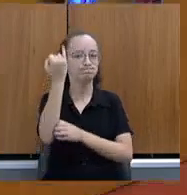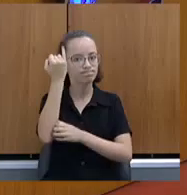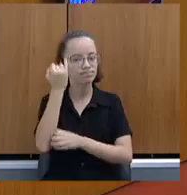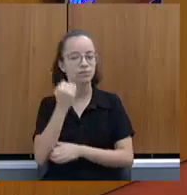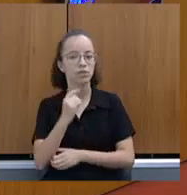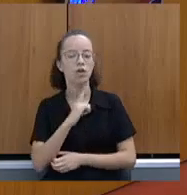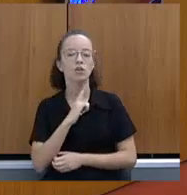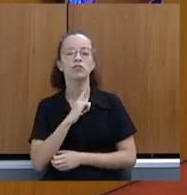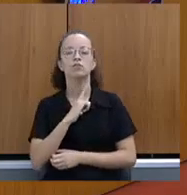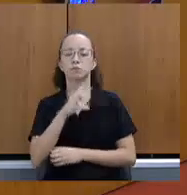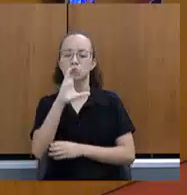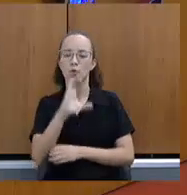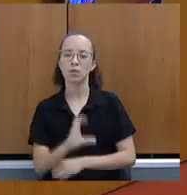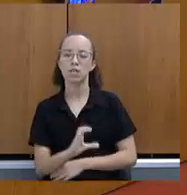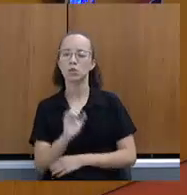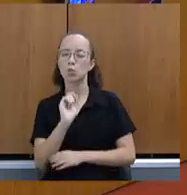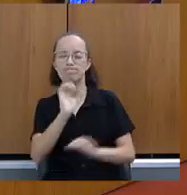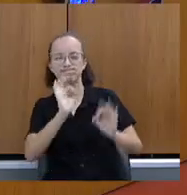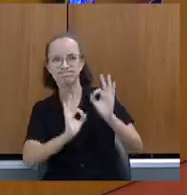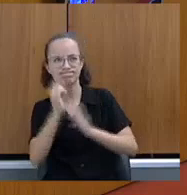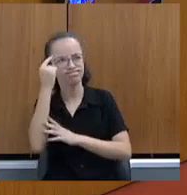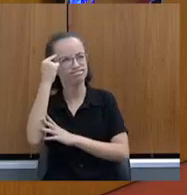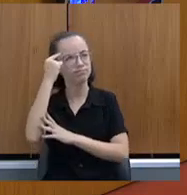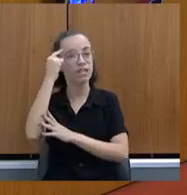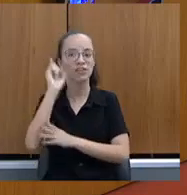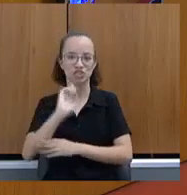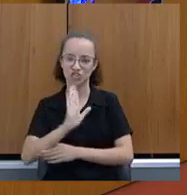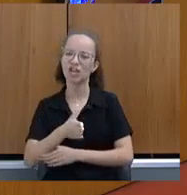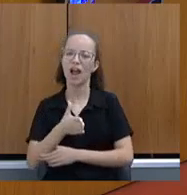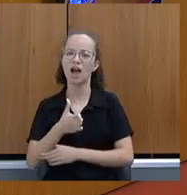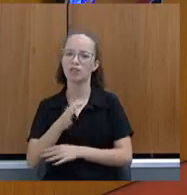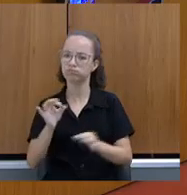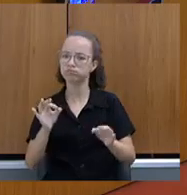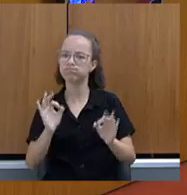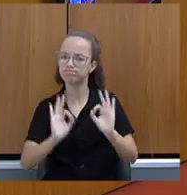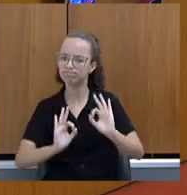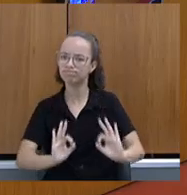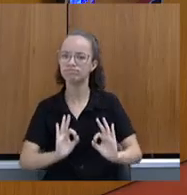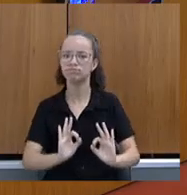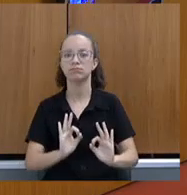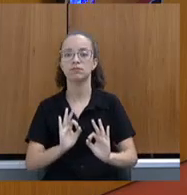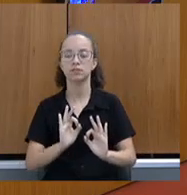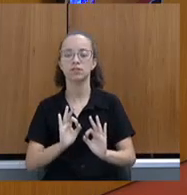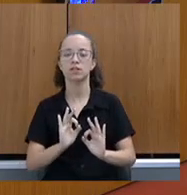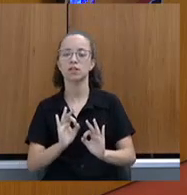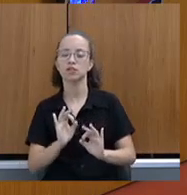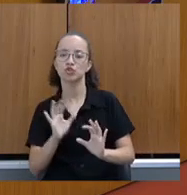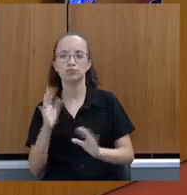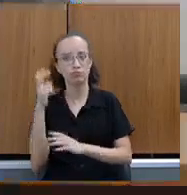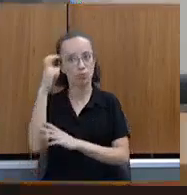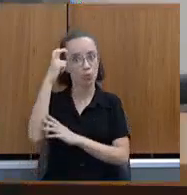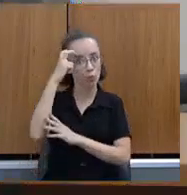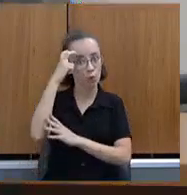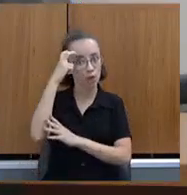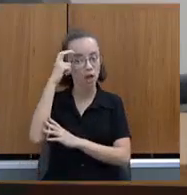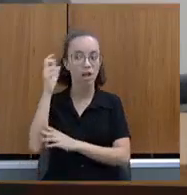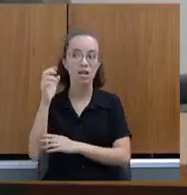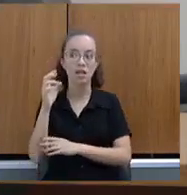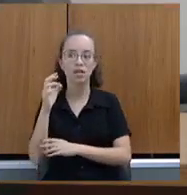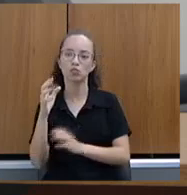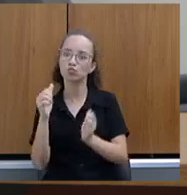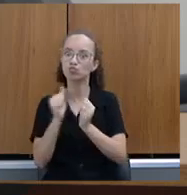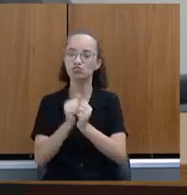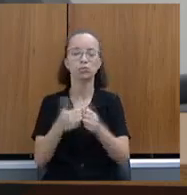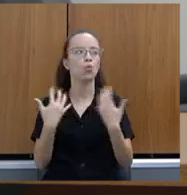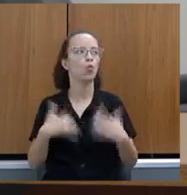tivermos essa comissão estruturada ela já é mas formal juntamente com a de cultura eu tenho certeza que nós vamos